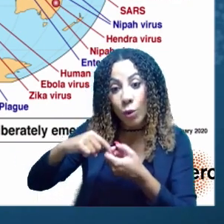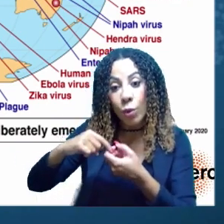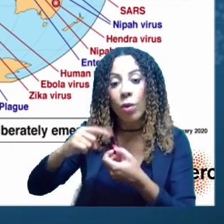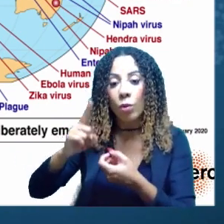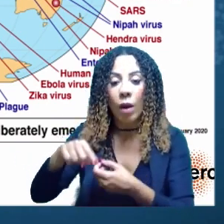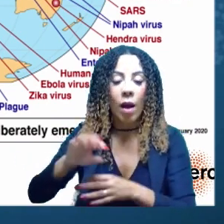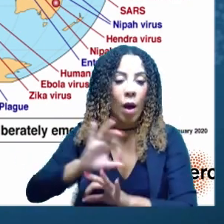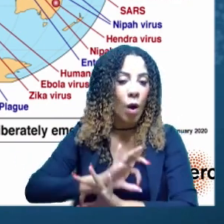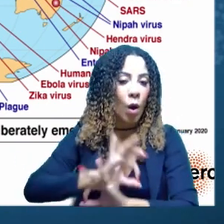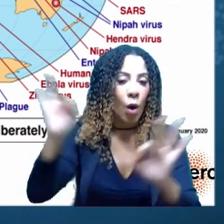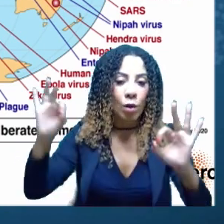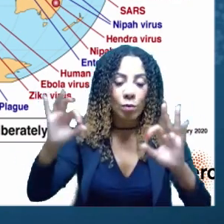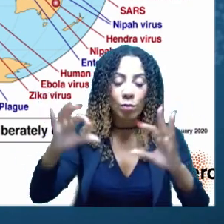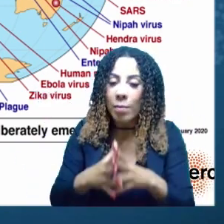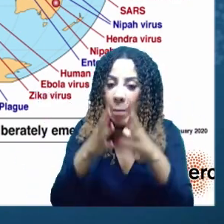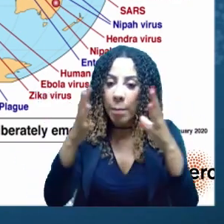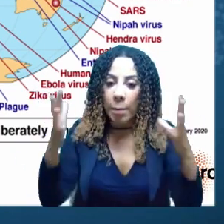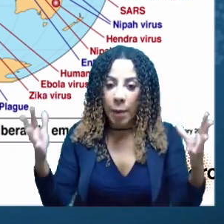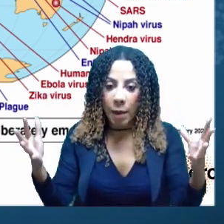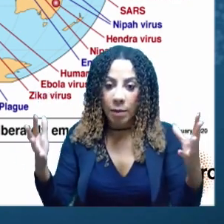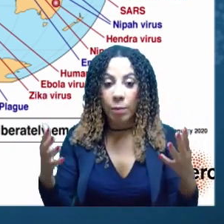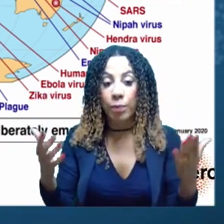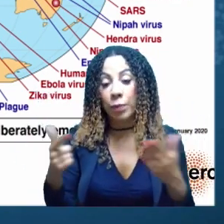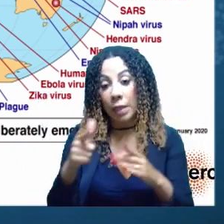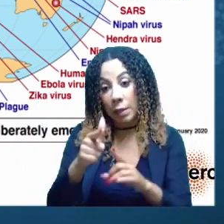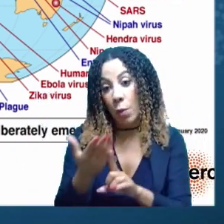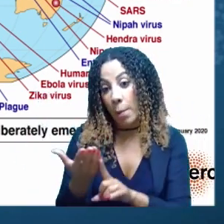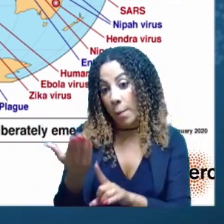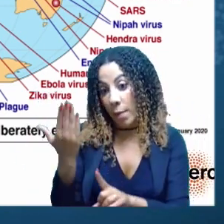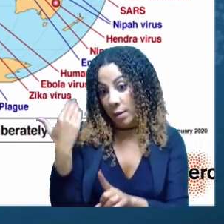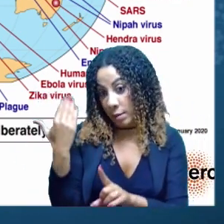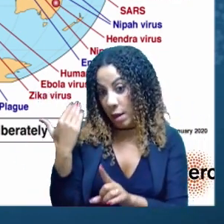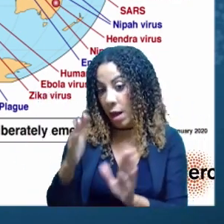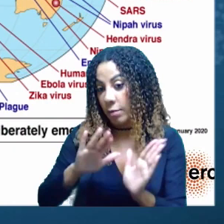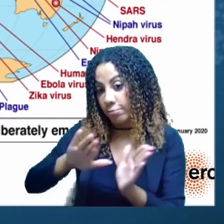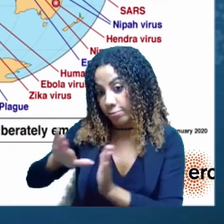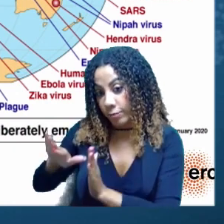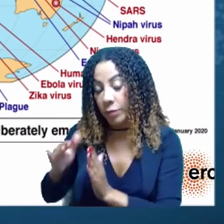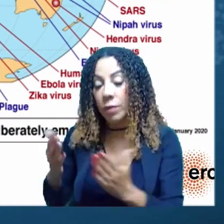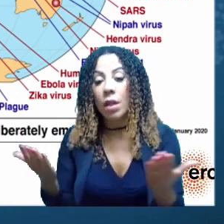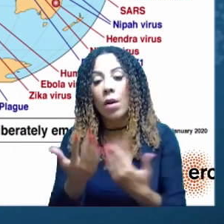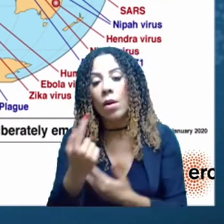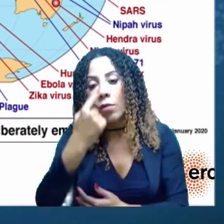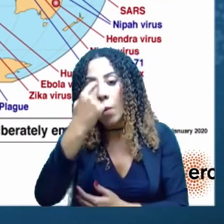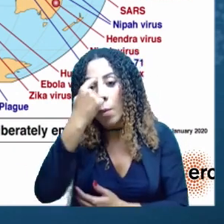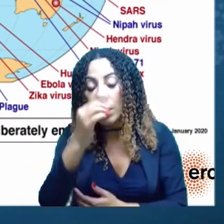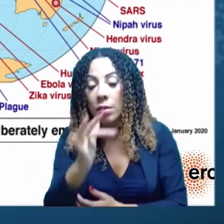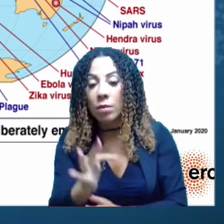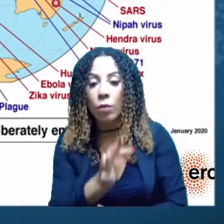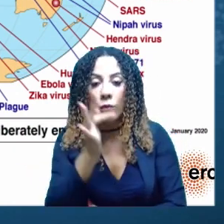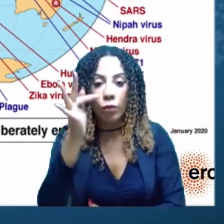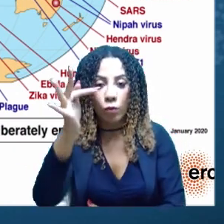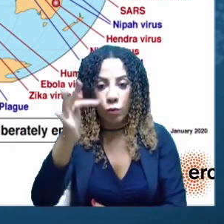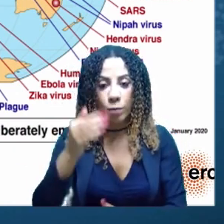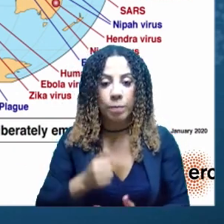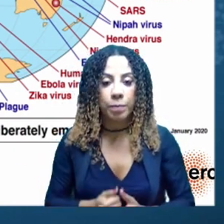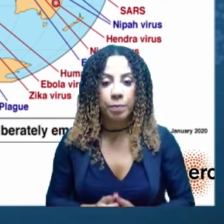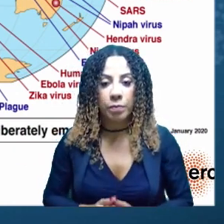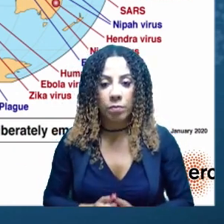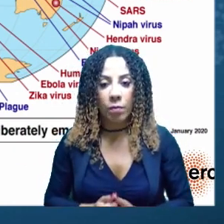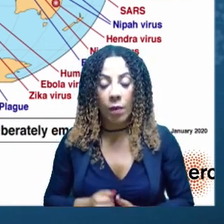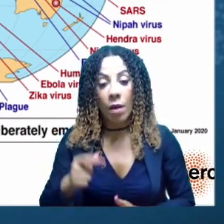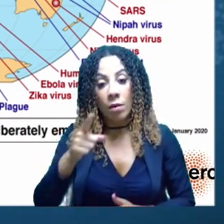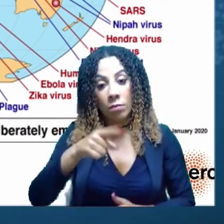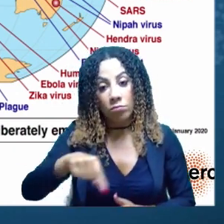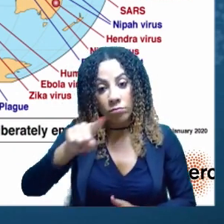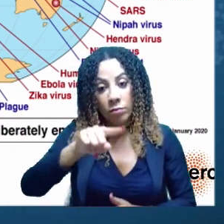E esse foi o passado. E agora o futuro? Vamos olhar agora para o futuro. Vocês todos sabem que nós acabamos de